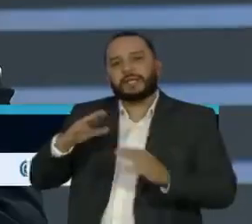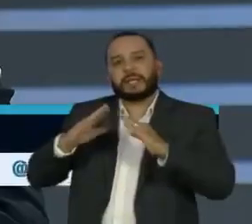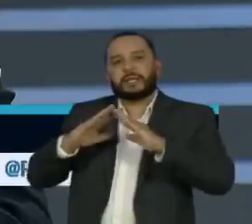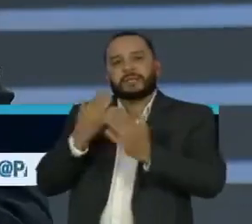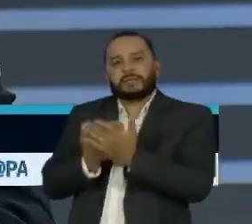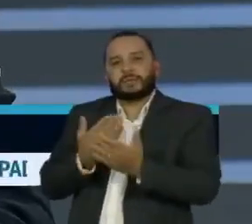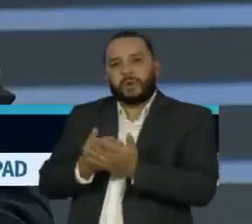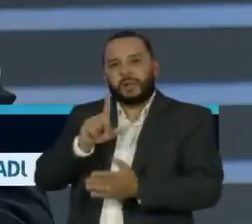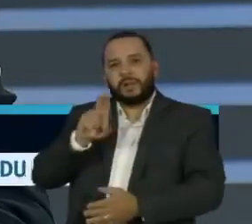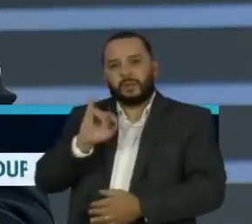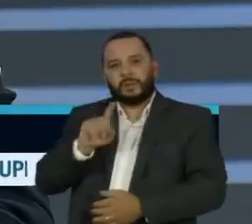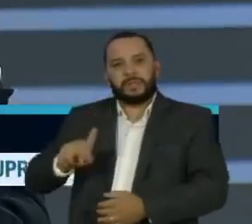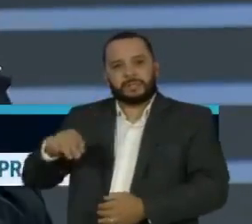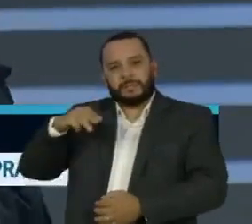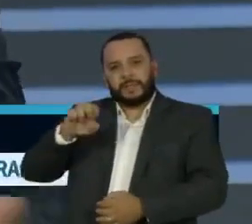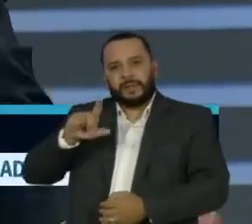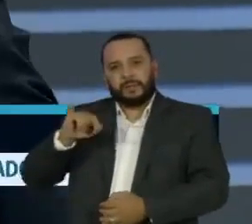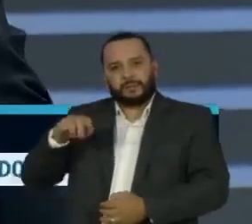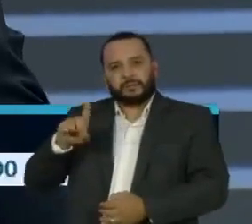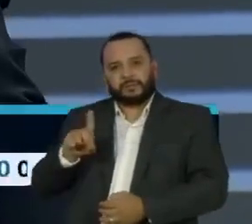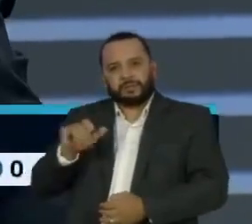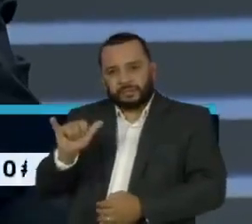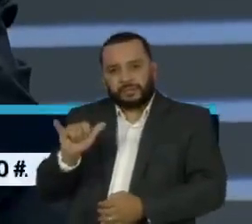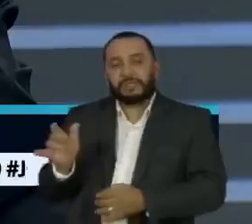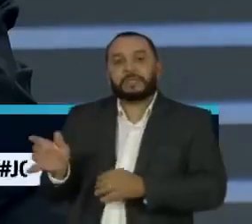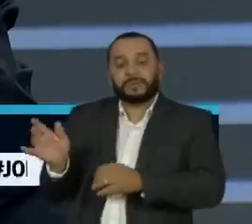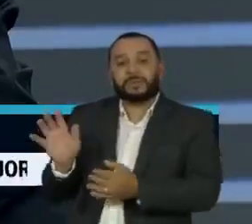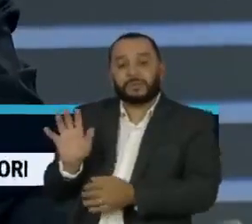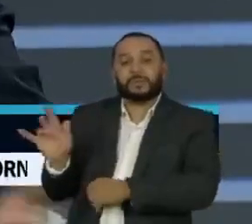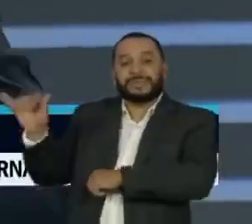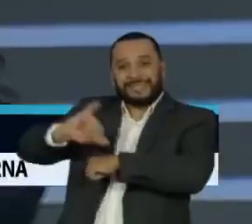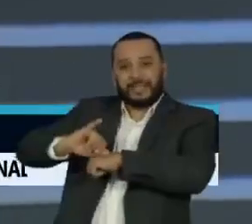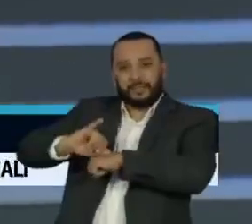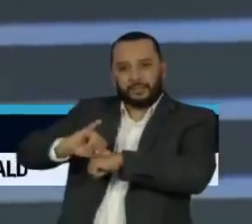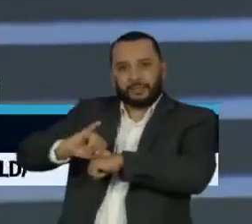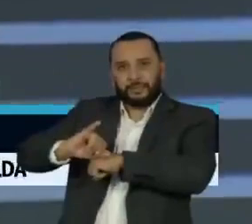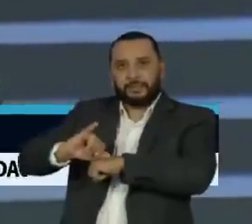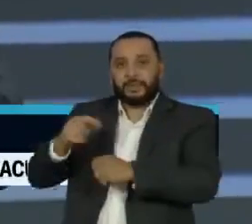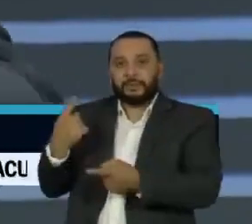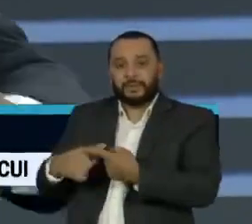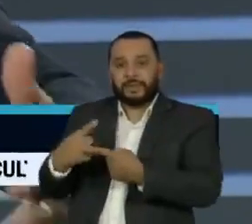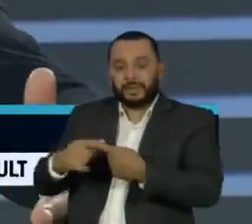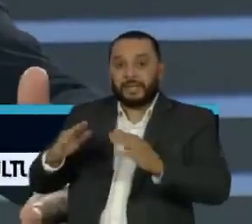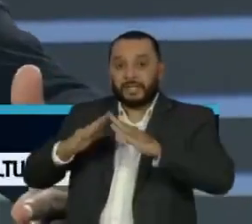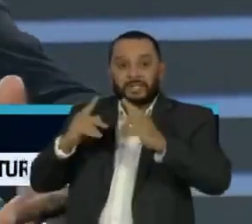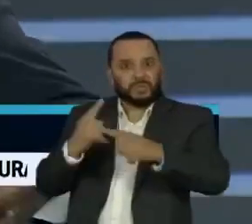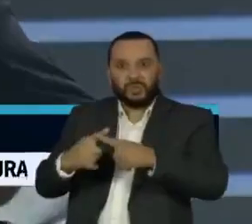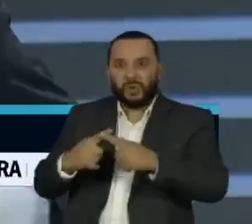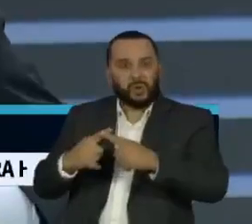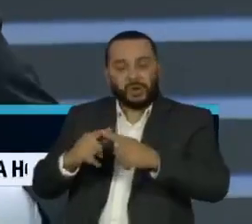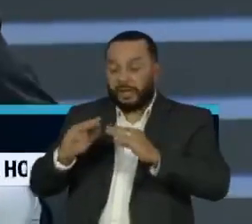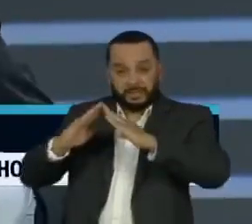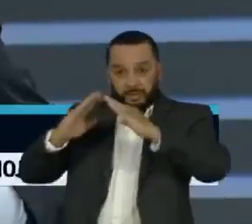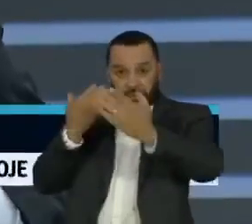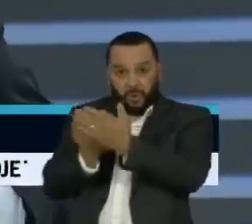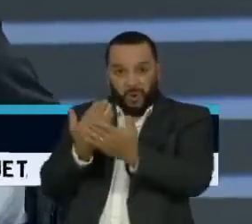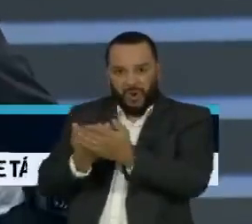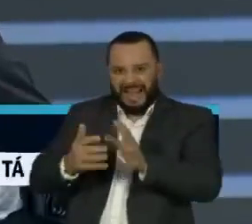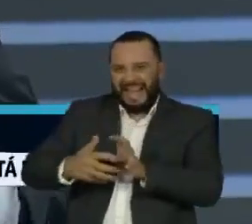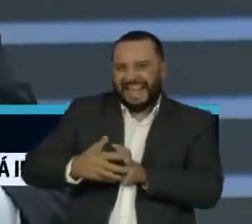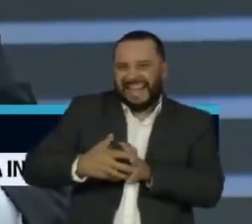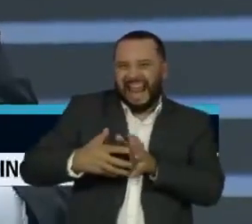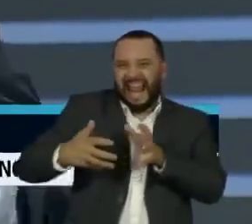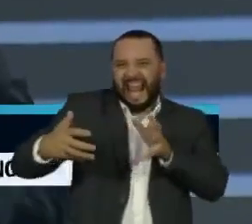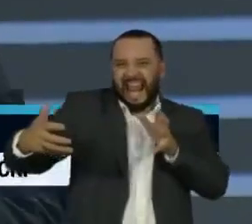CELS. Olha que eu cheguei lá, eu fiquei simplesmente pasmo. Porque a escola tem um quarteirão, a escola tem